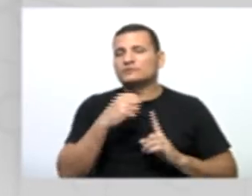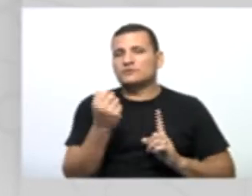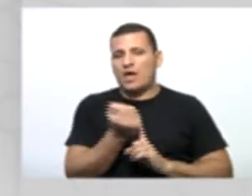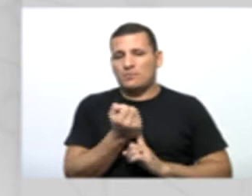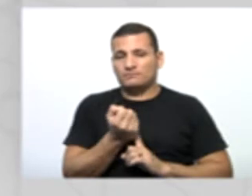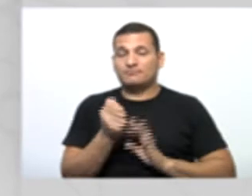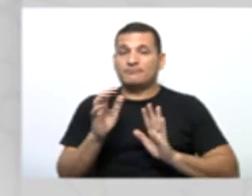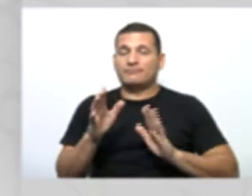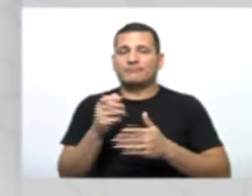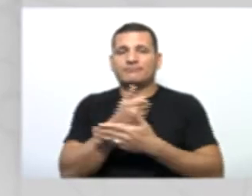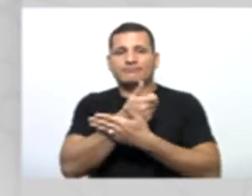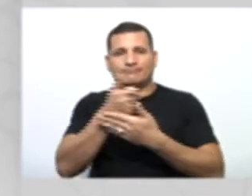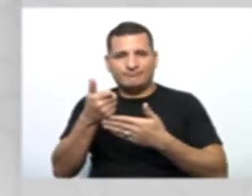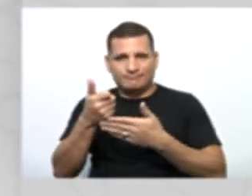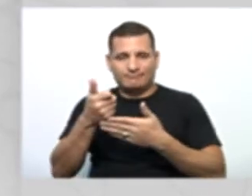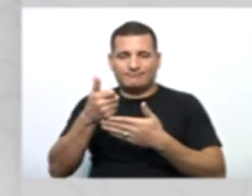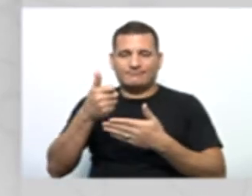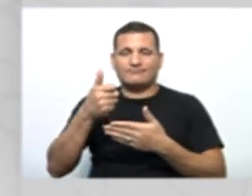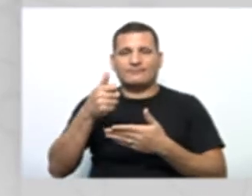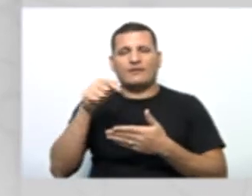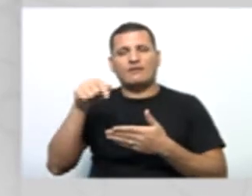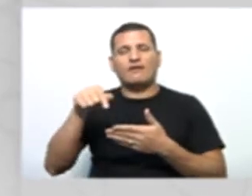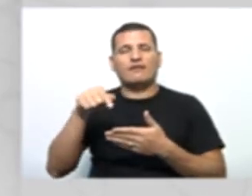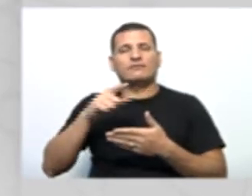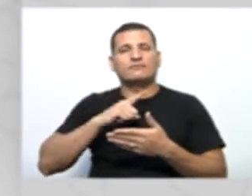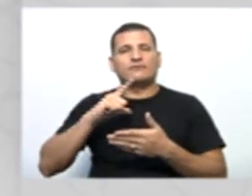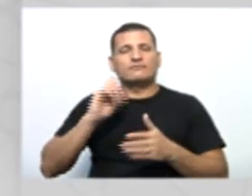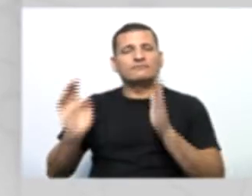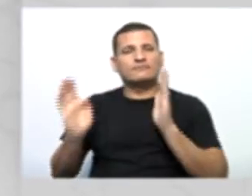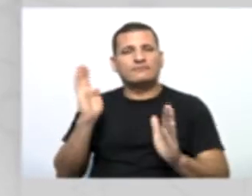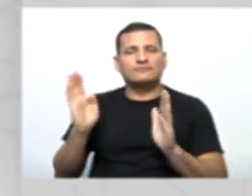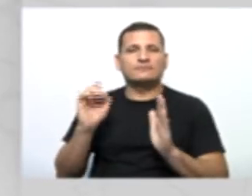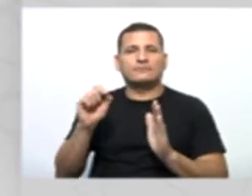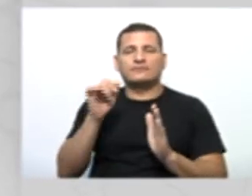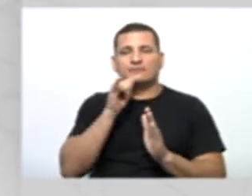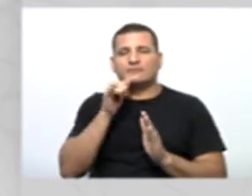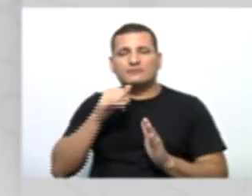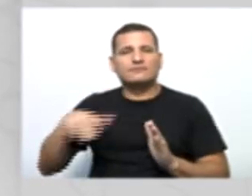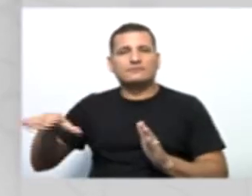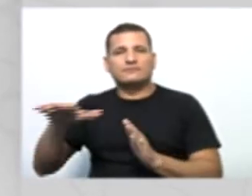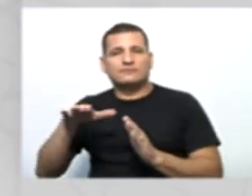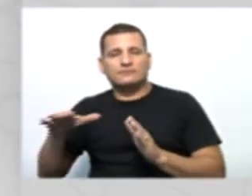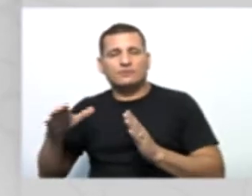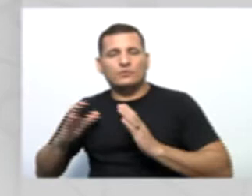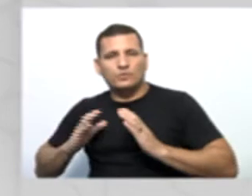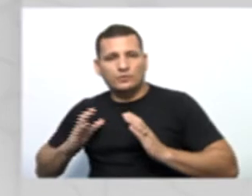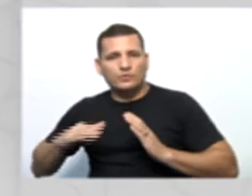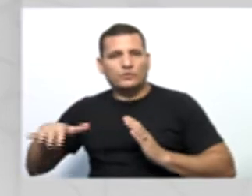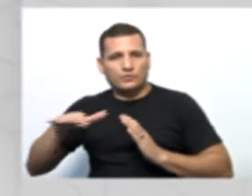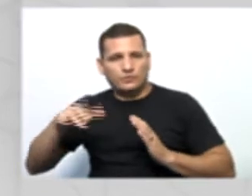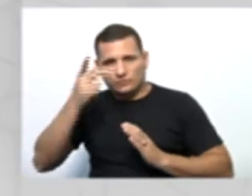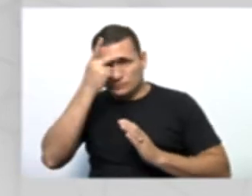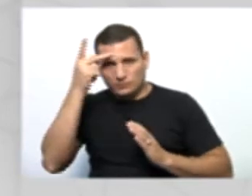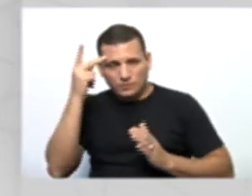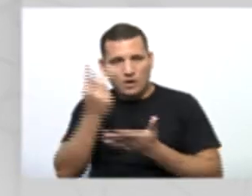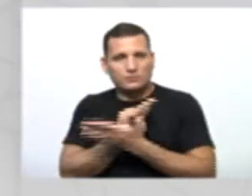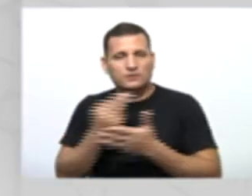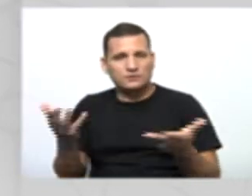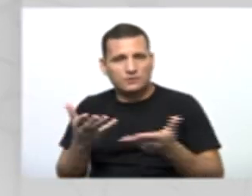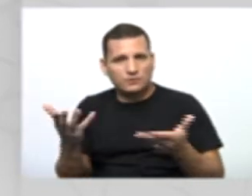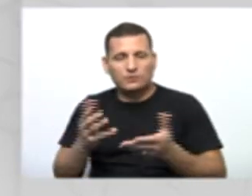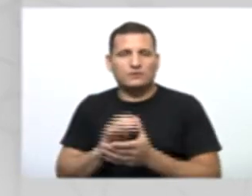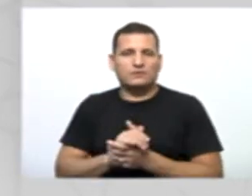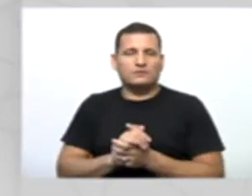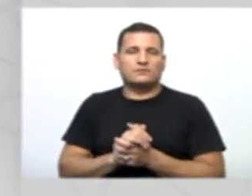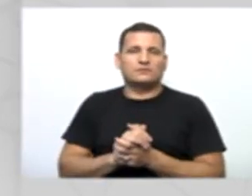é temporal. A moral do povo urbano é uma, que é agora, acontece agora. A moral do